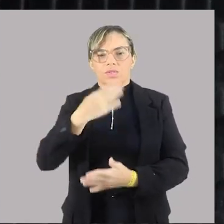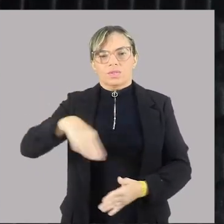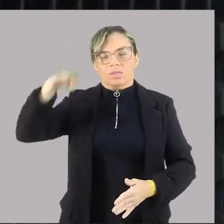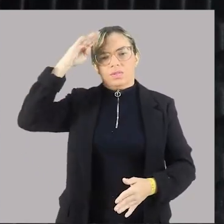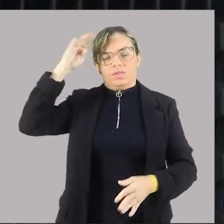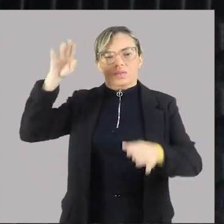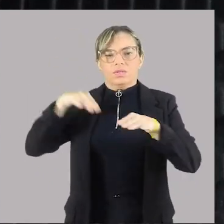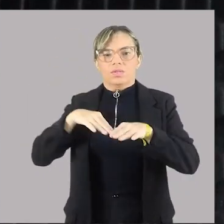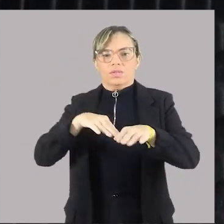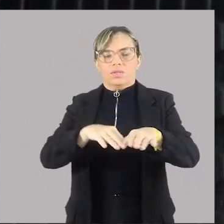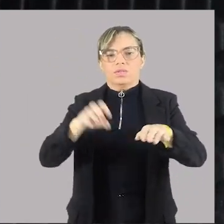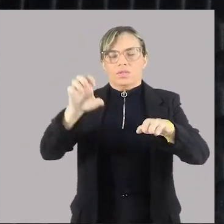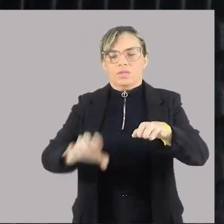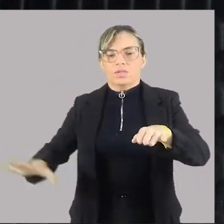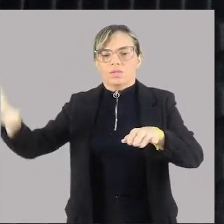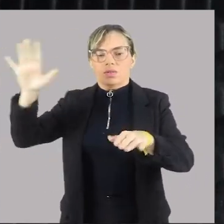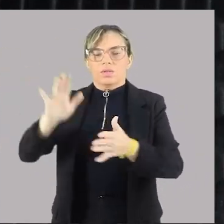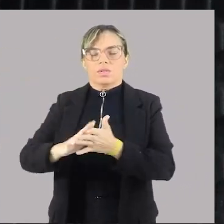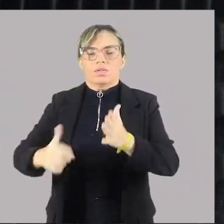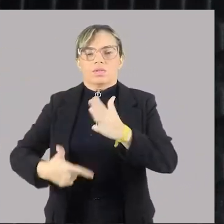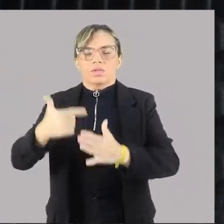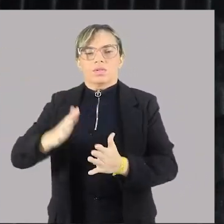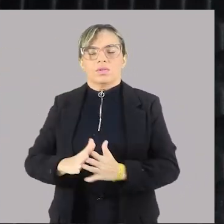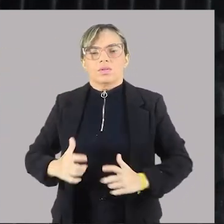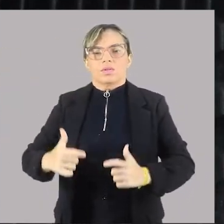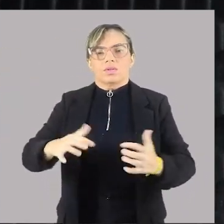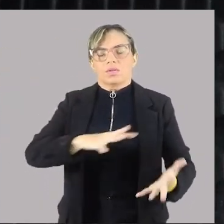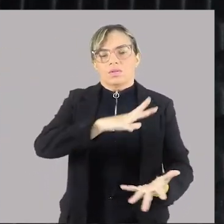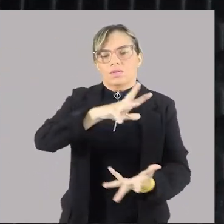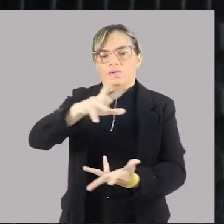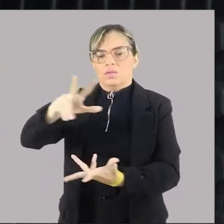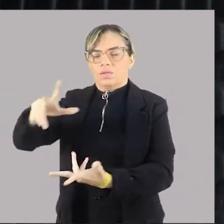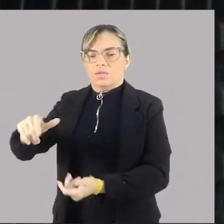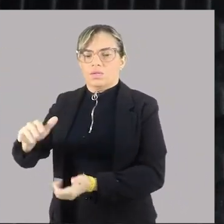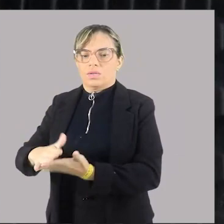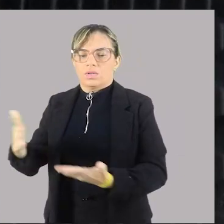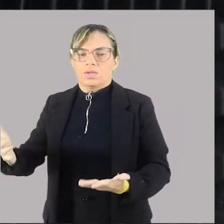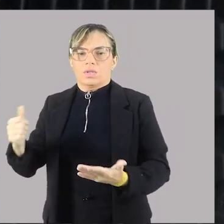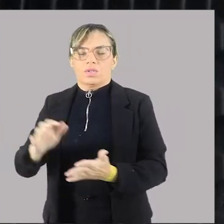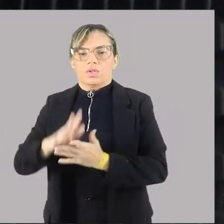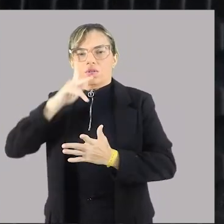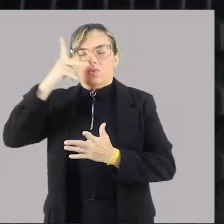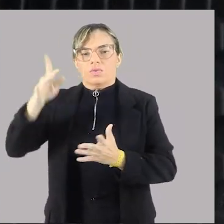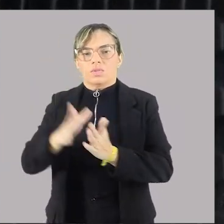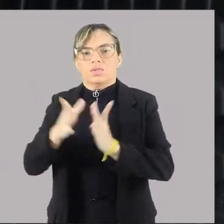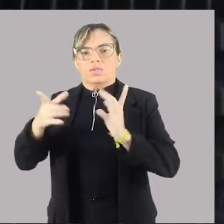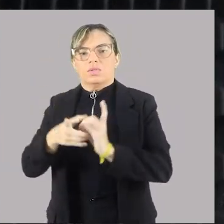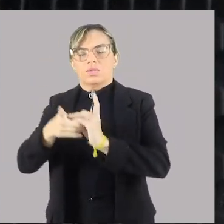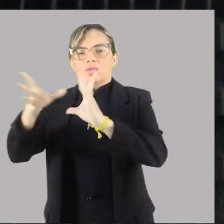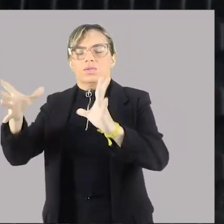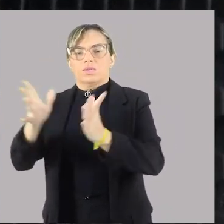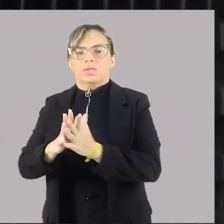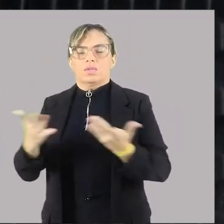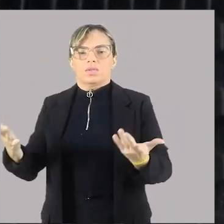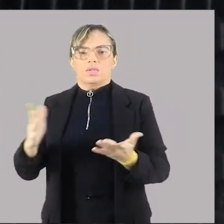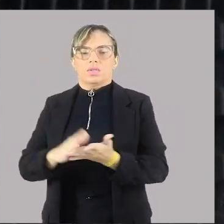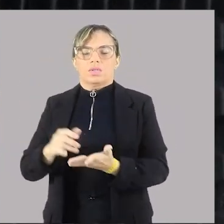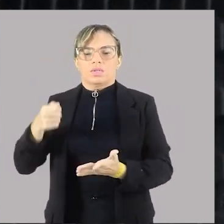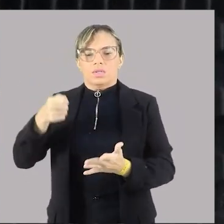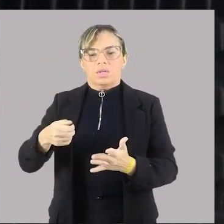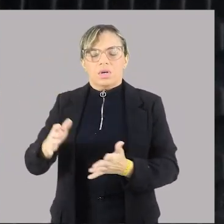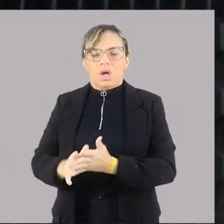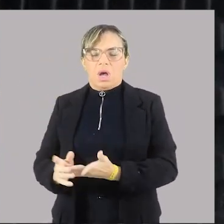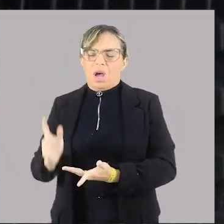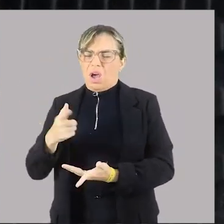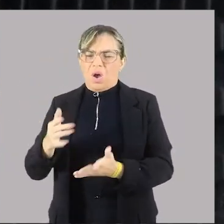na Europa, na Segunda Guerra Mundial, lutando ao lado de forças democráticas, lutando contra forças